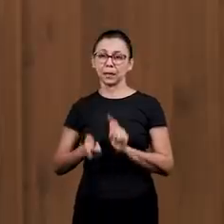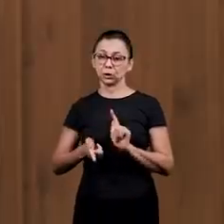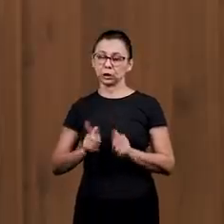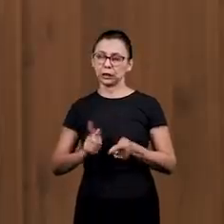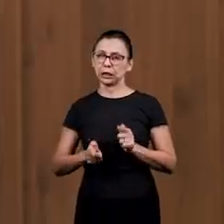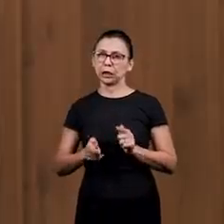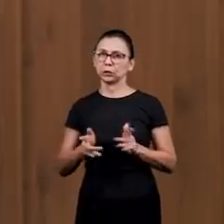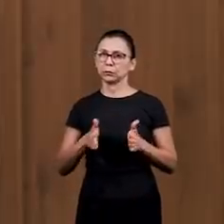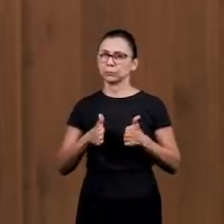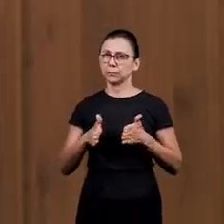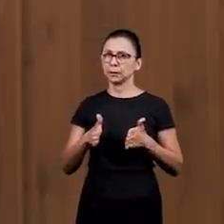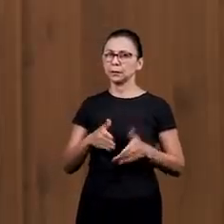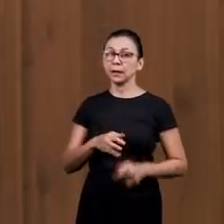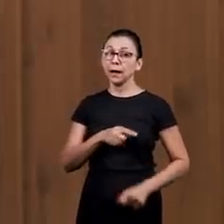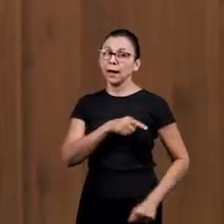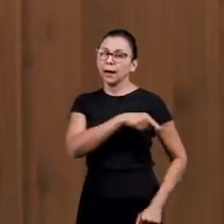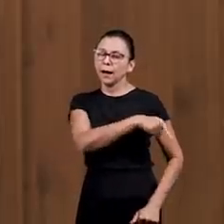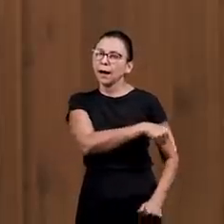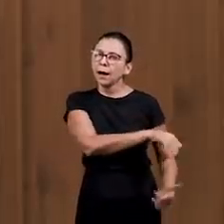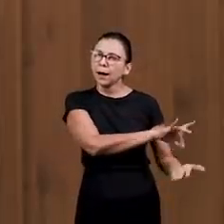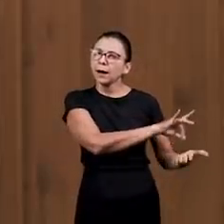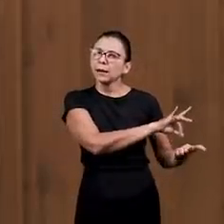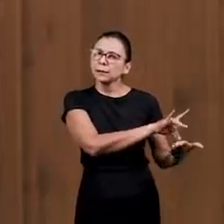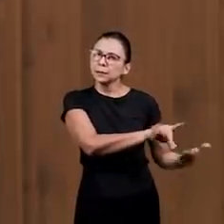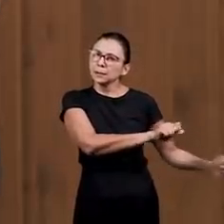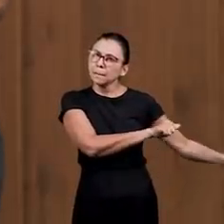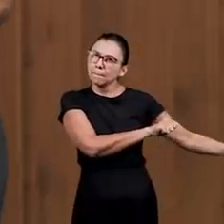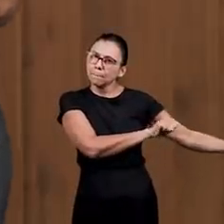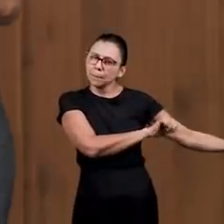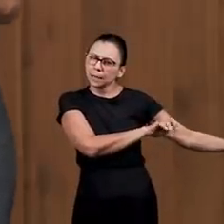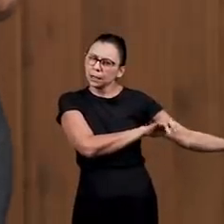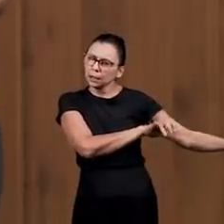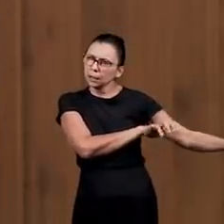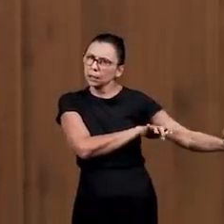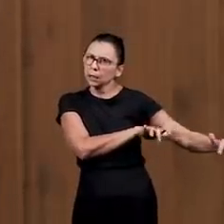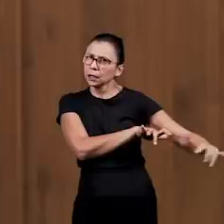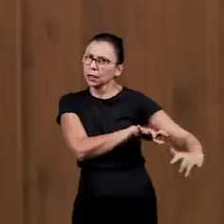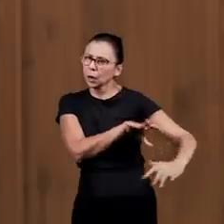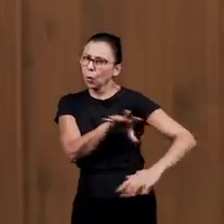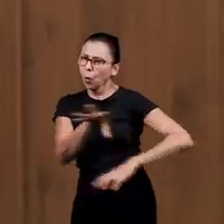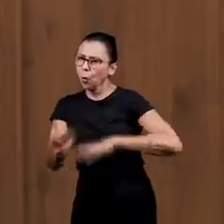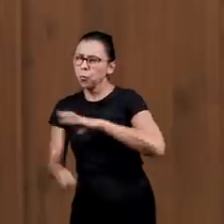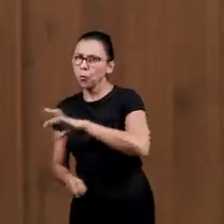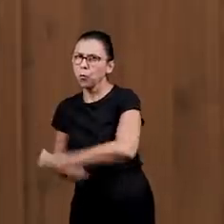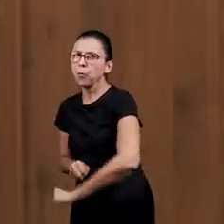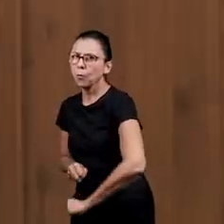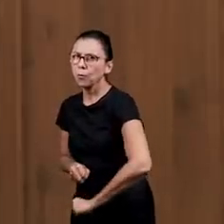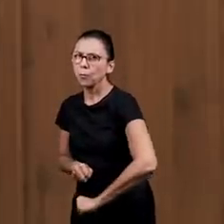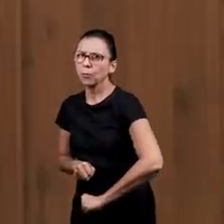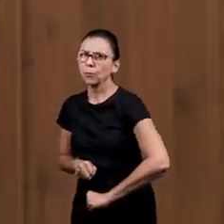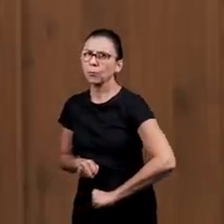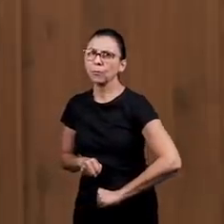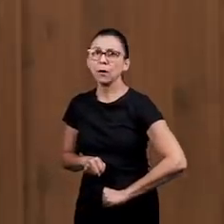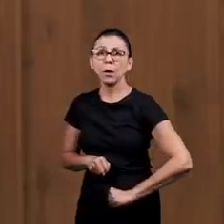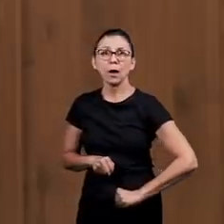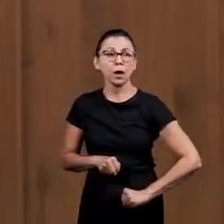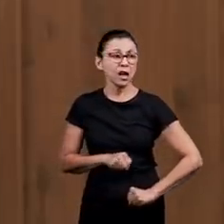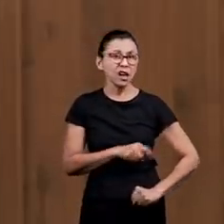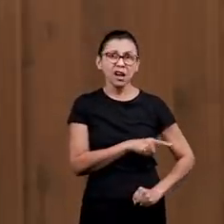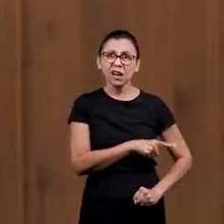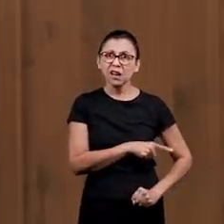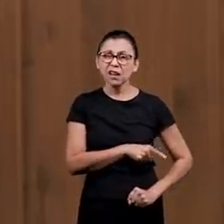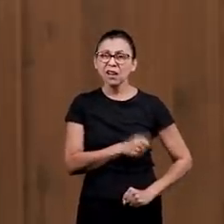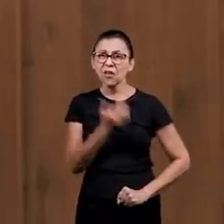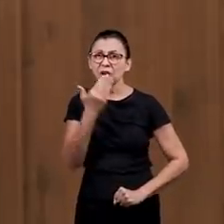os midianitas dominaram o povo de Israel. O povo midianita roubava